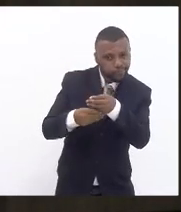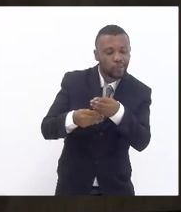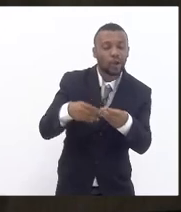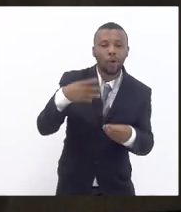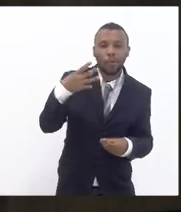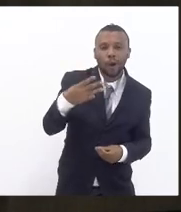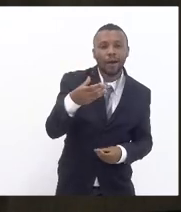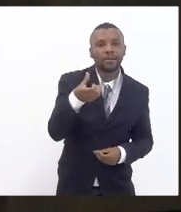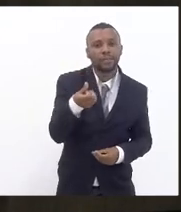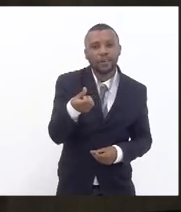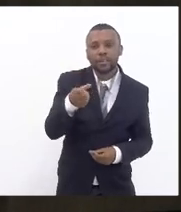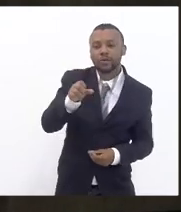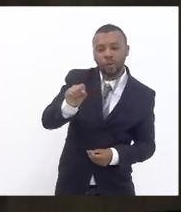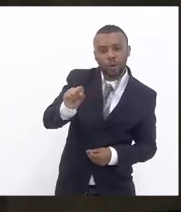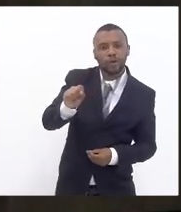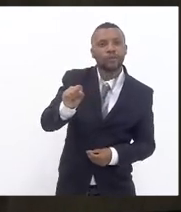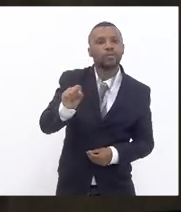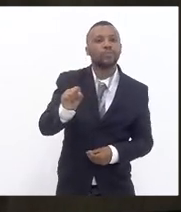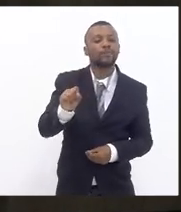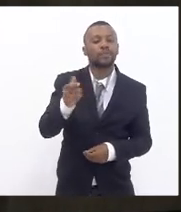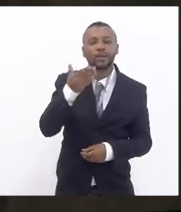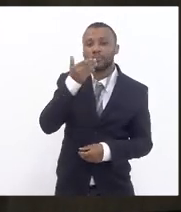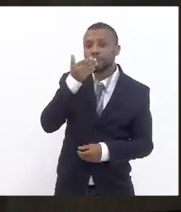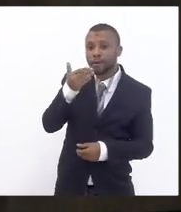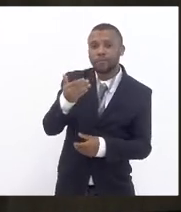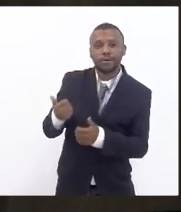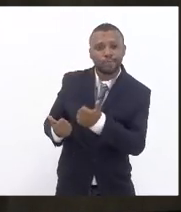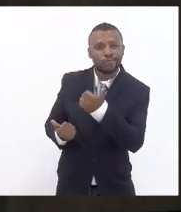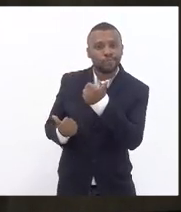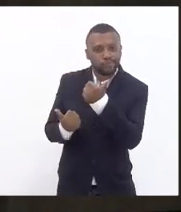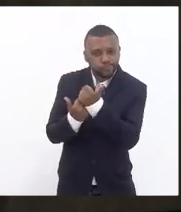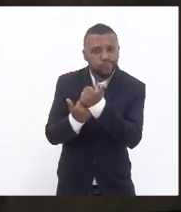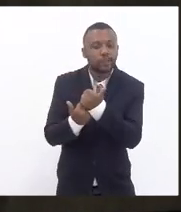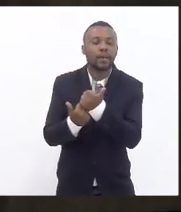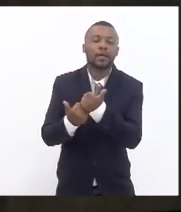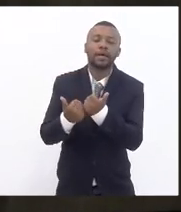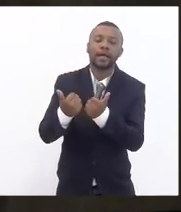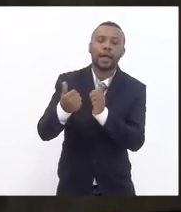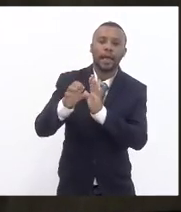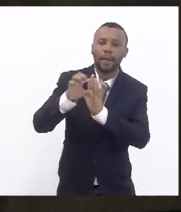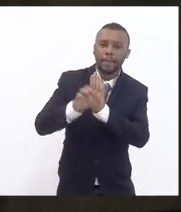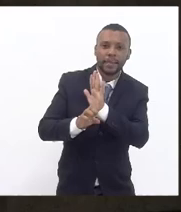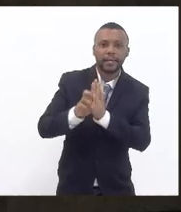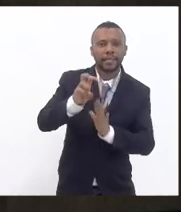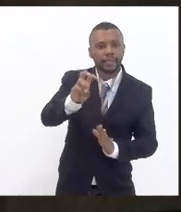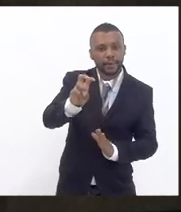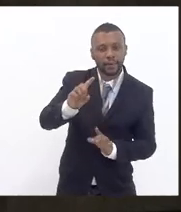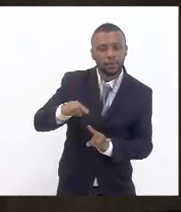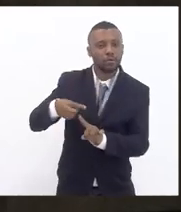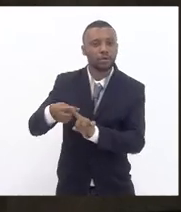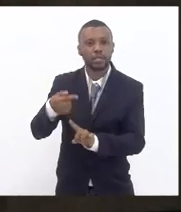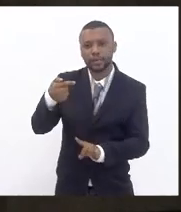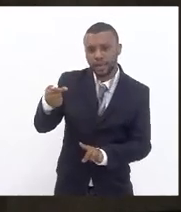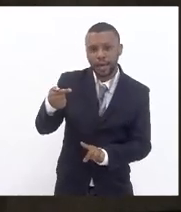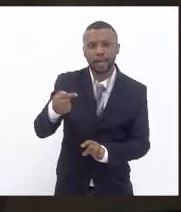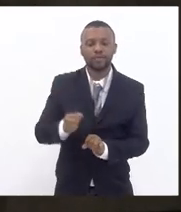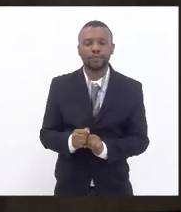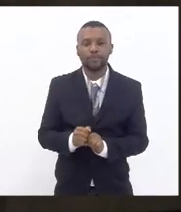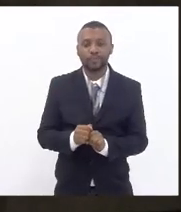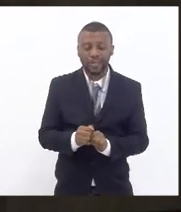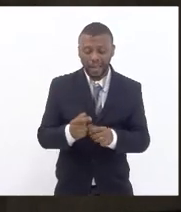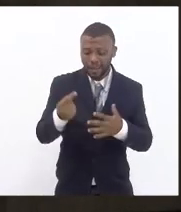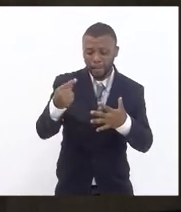4, 6 e 8, favorável com subemenda aglutinativa às emendas 5 e 7, contrário às demais